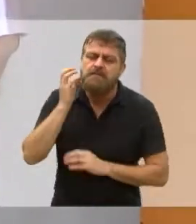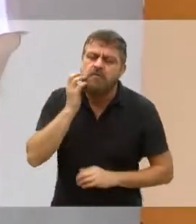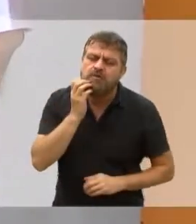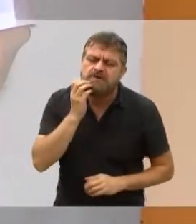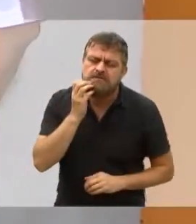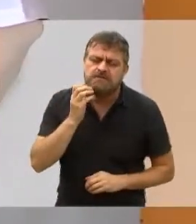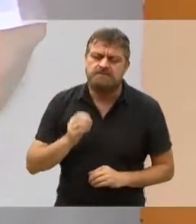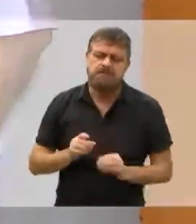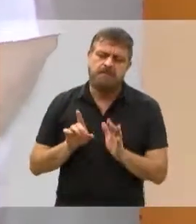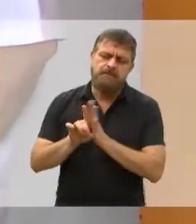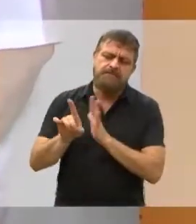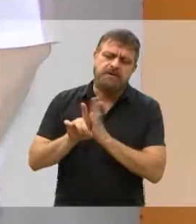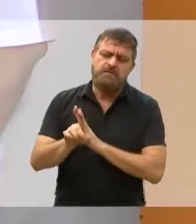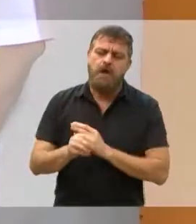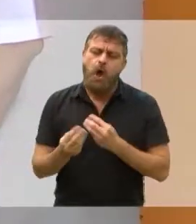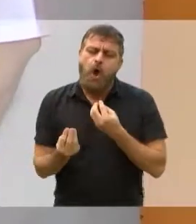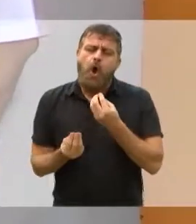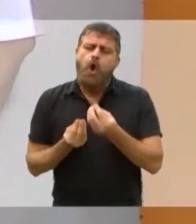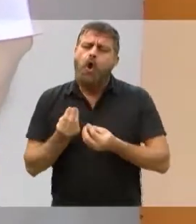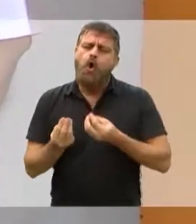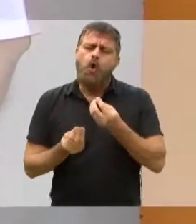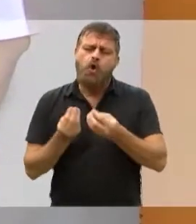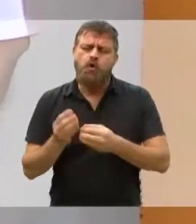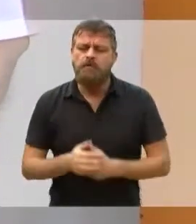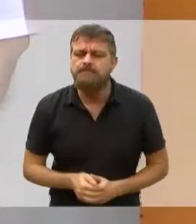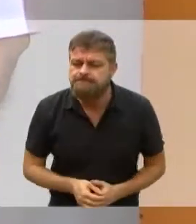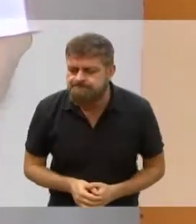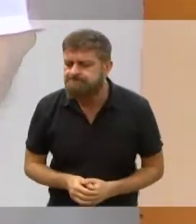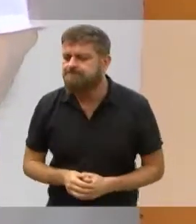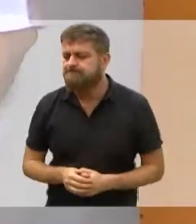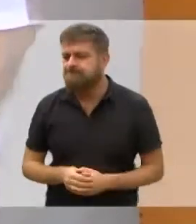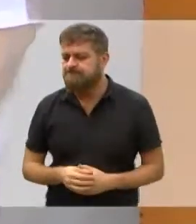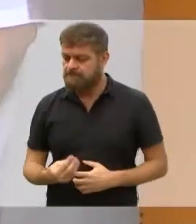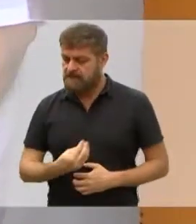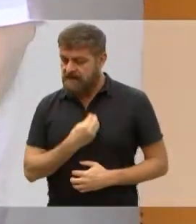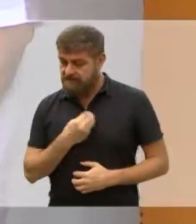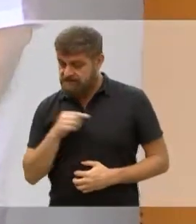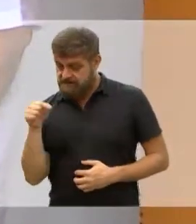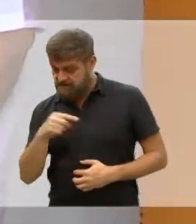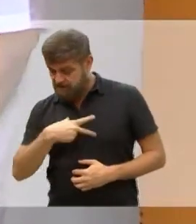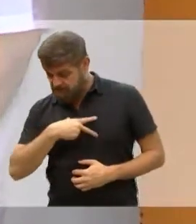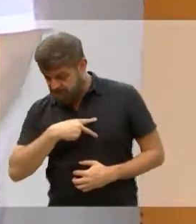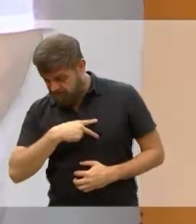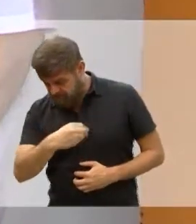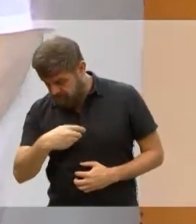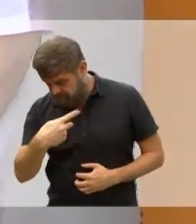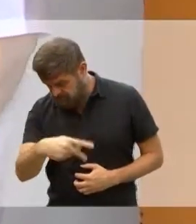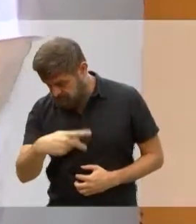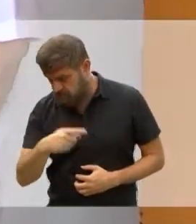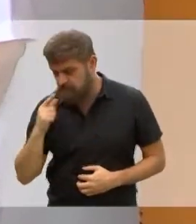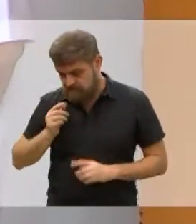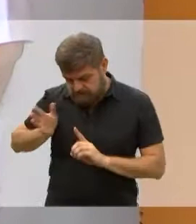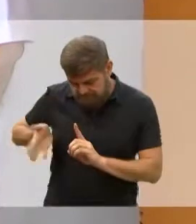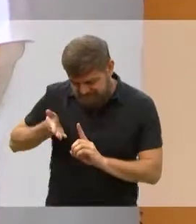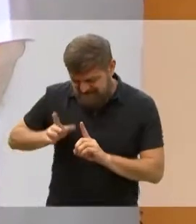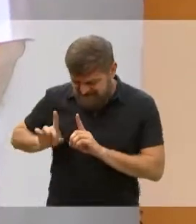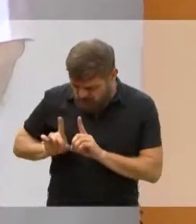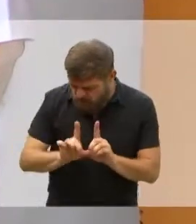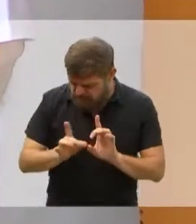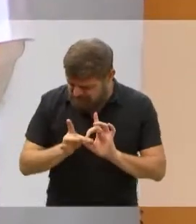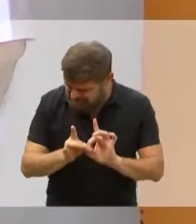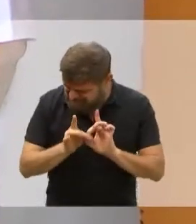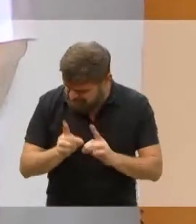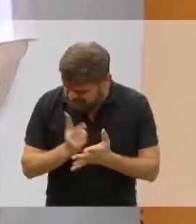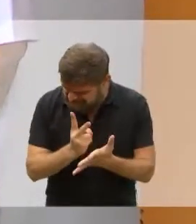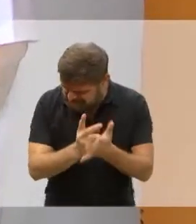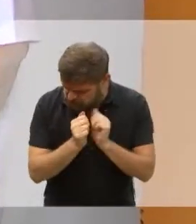você falasse para mim como é a vida, não só do Rafa, porque eu sei que você o acompanha em tudo,